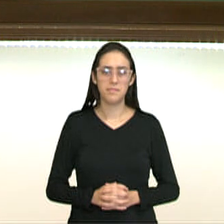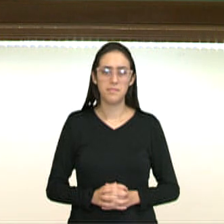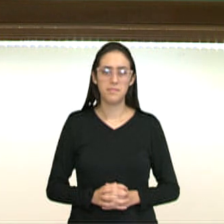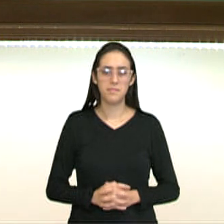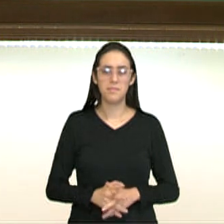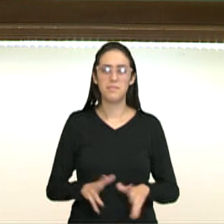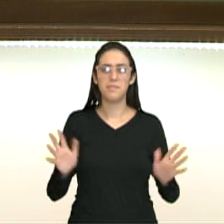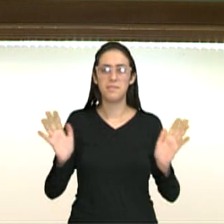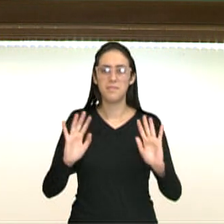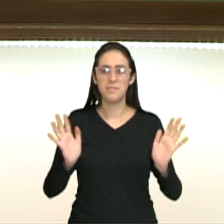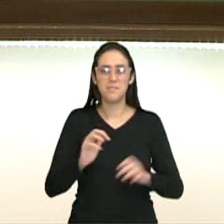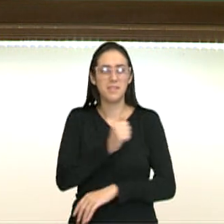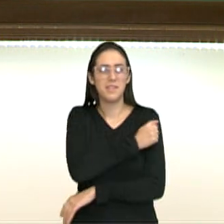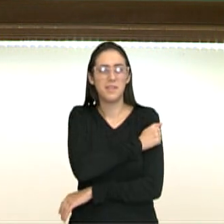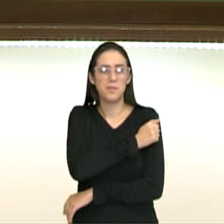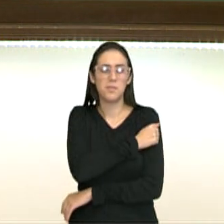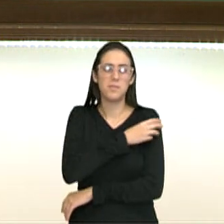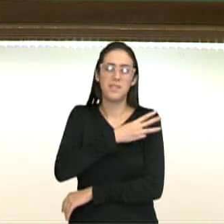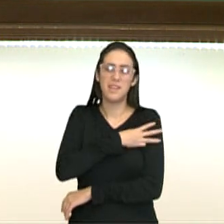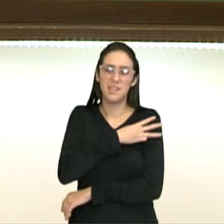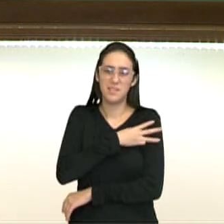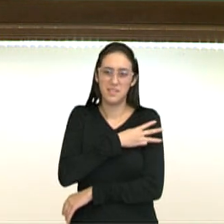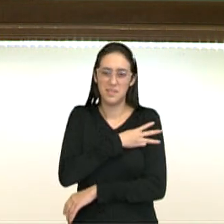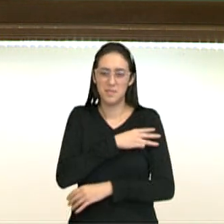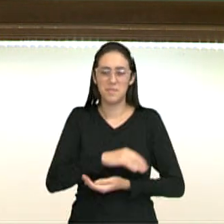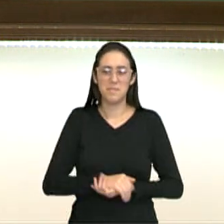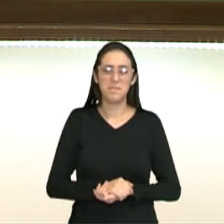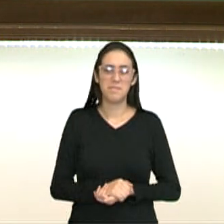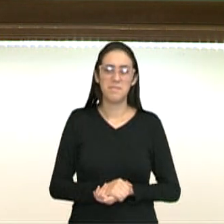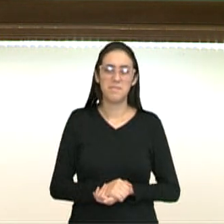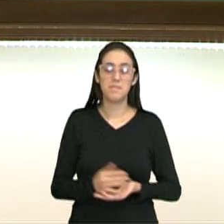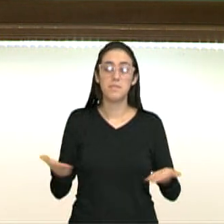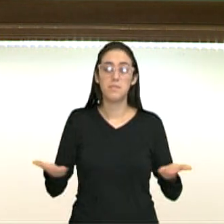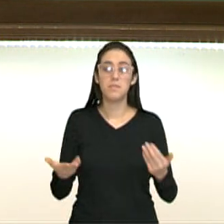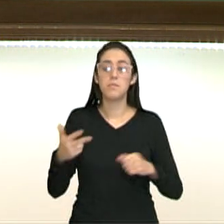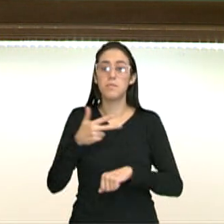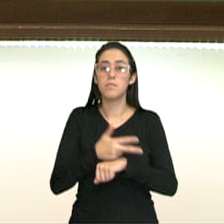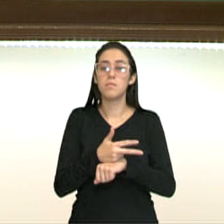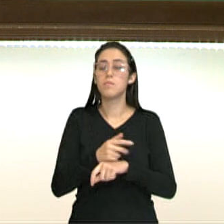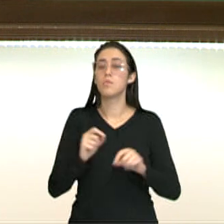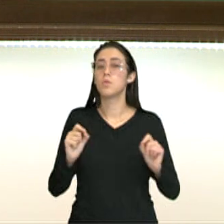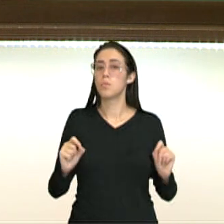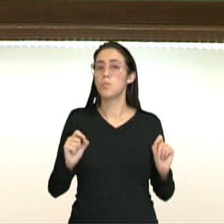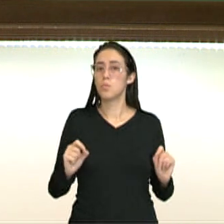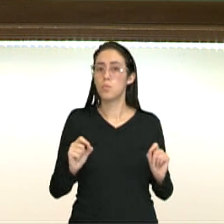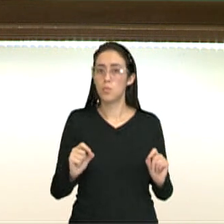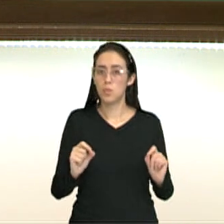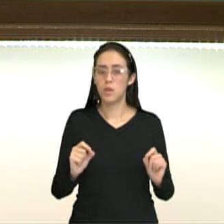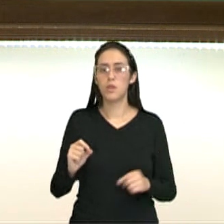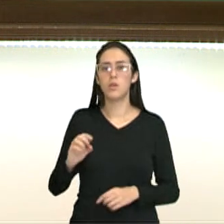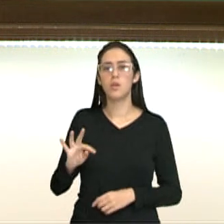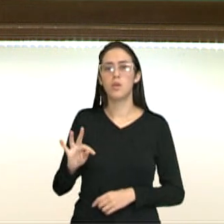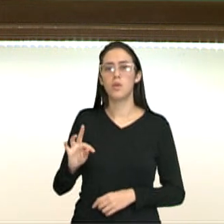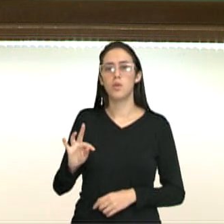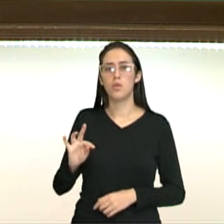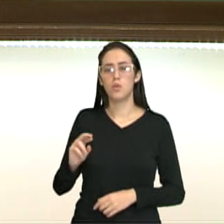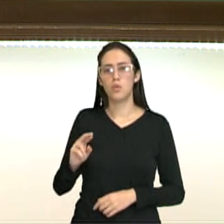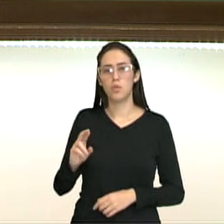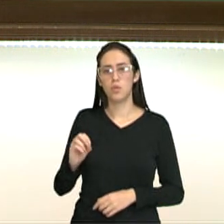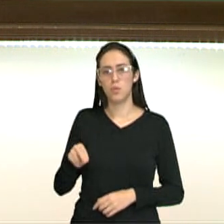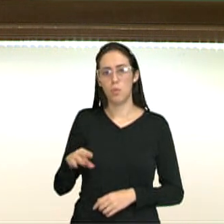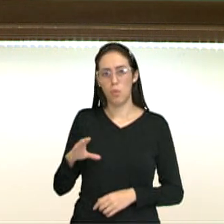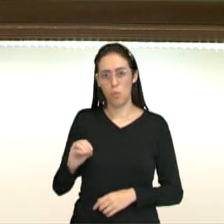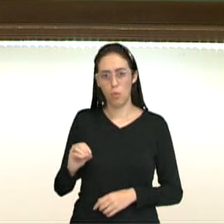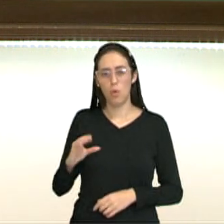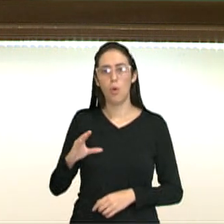Olá, estudantes da terceira série do ensino médio. Nesse vídeo nós vamos conversar sobre tronco de cone, mais um